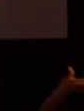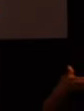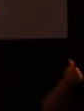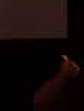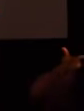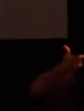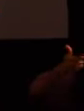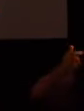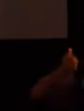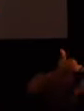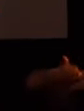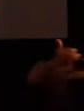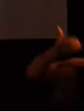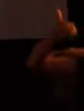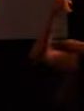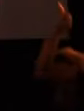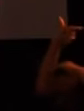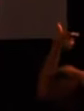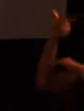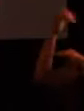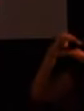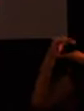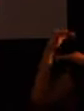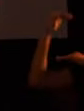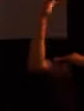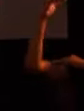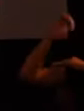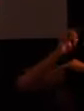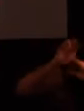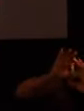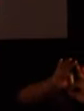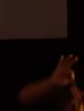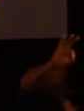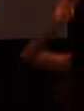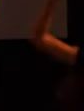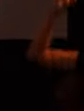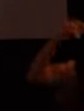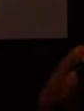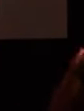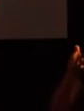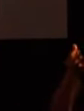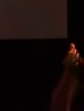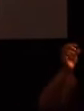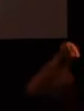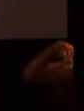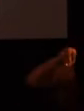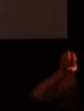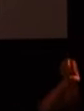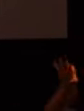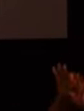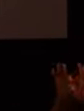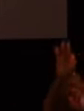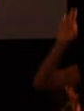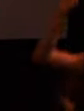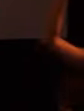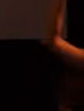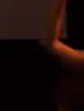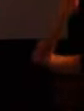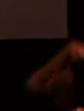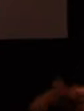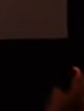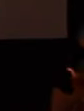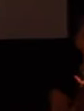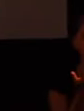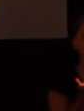andares, tá certo? Ou 36 metros de altura, como na lei traz. Ele vai fazer um estudo de sombra